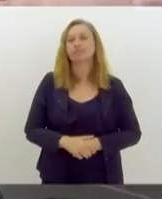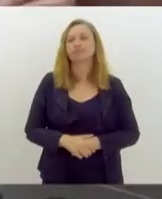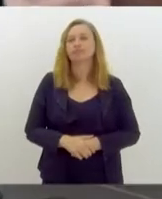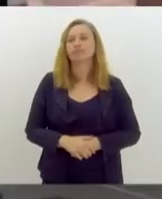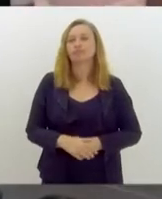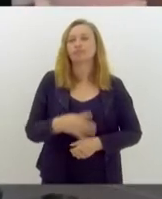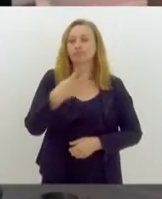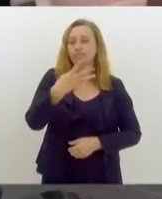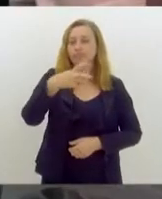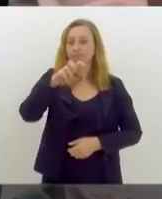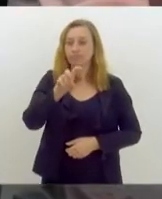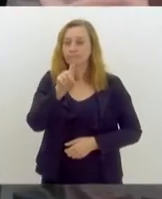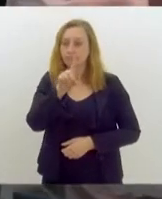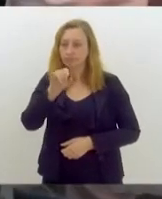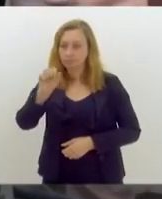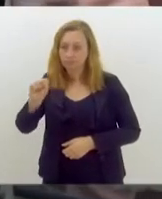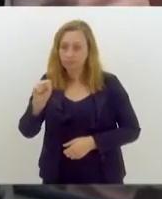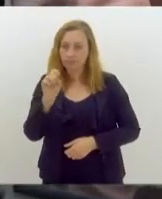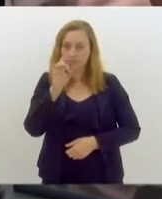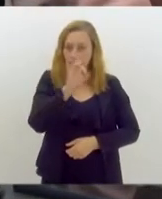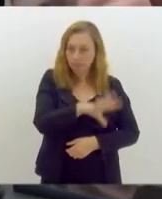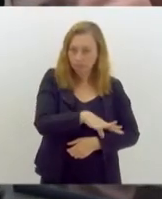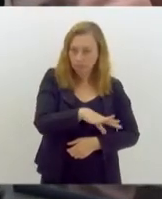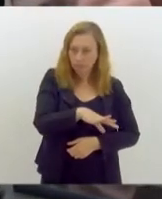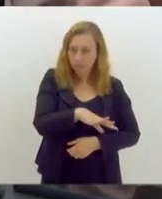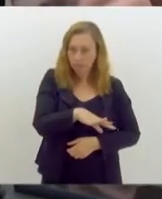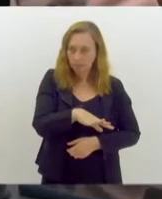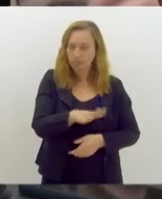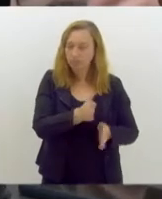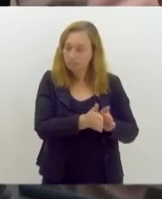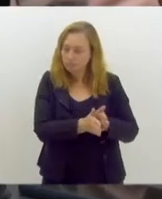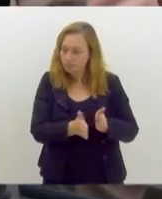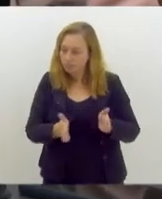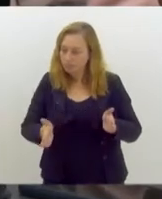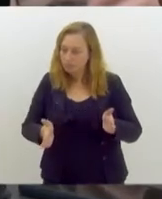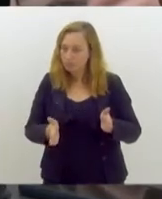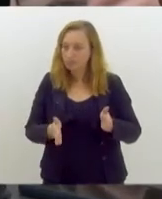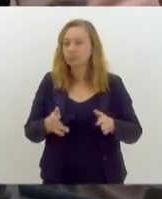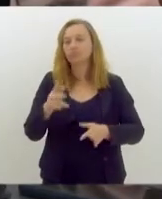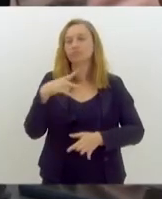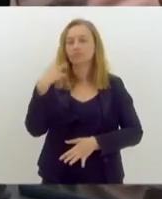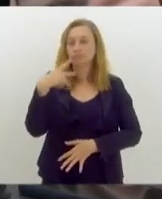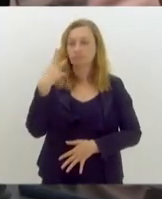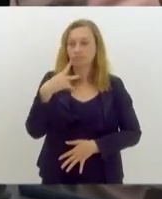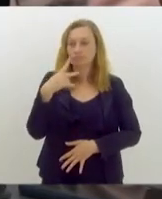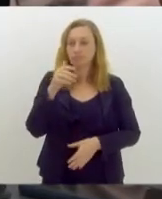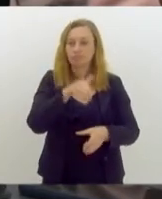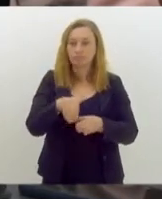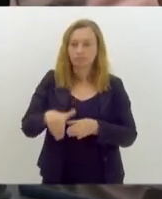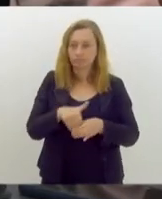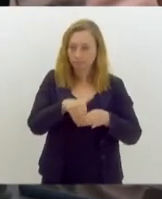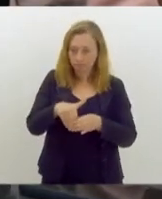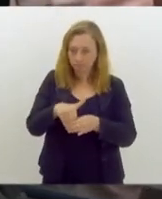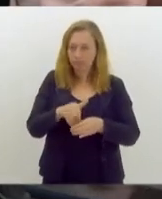os 45 dias últimos que foi o processo político Eleitoral